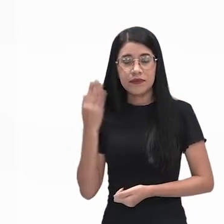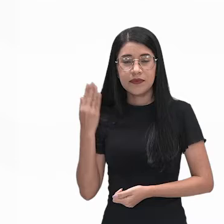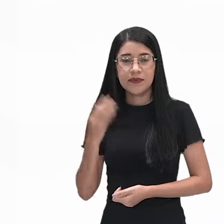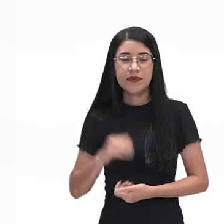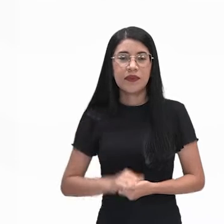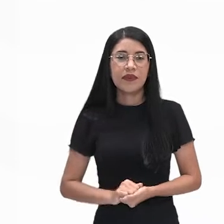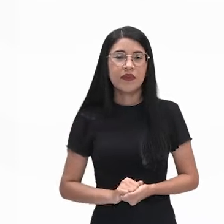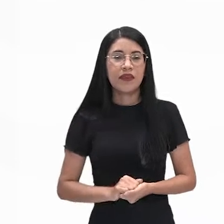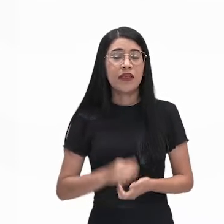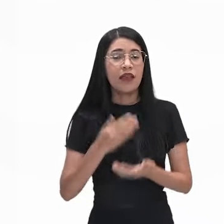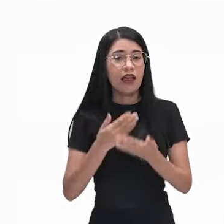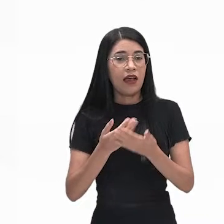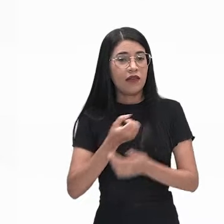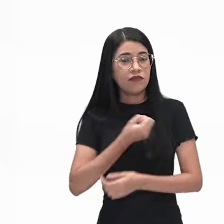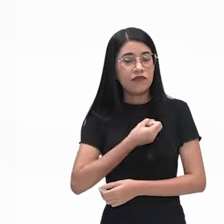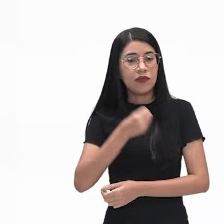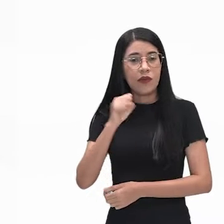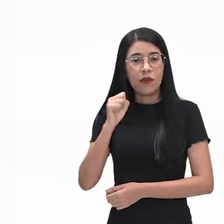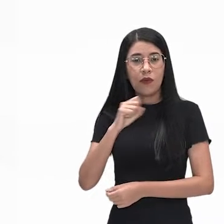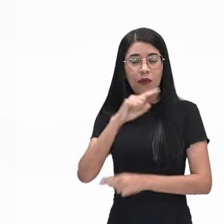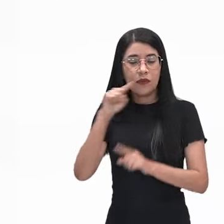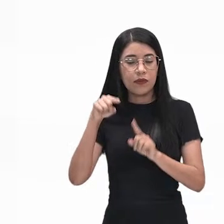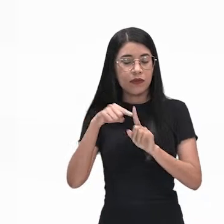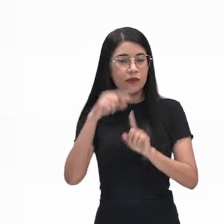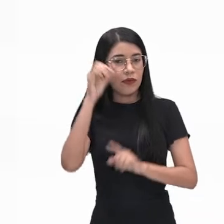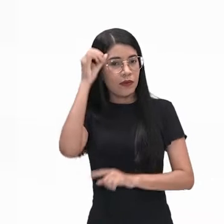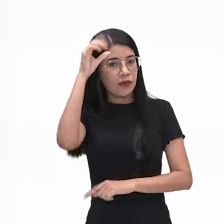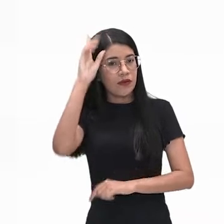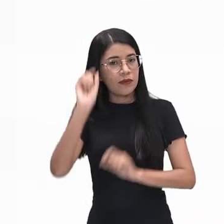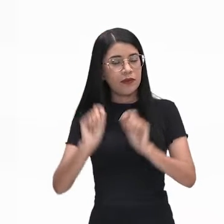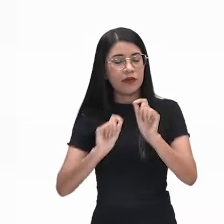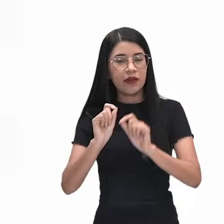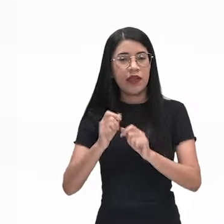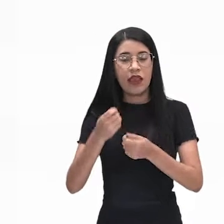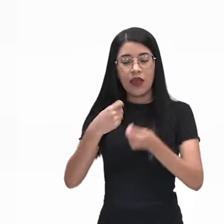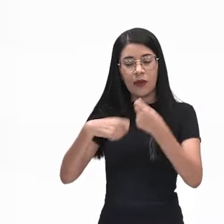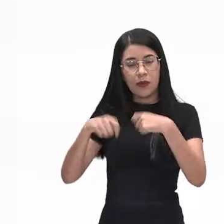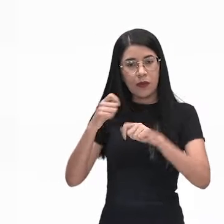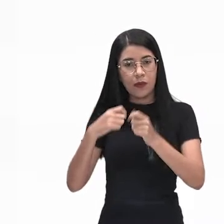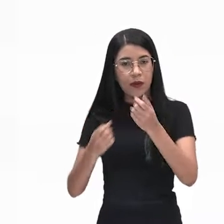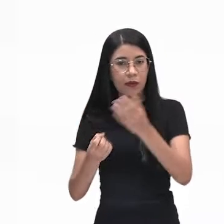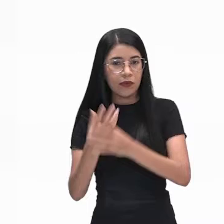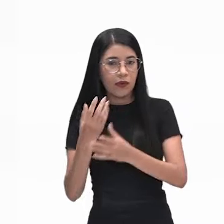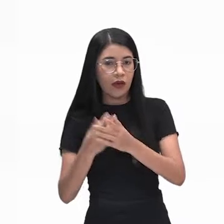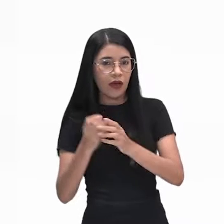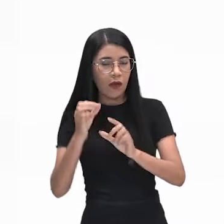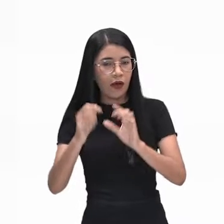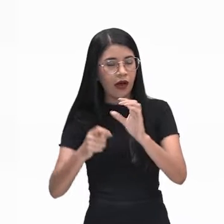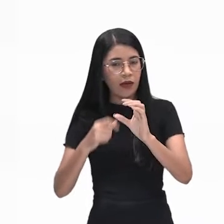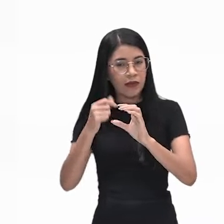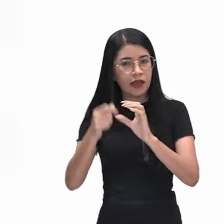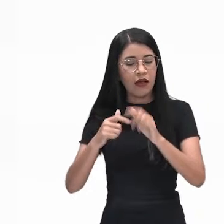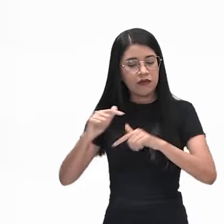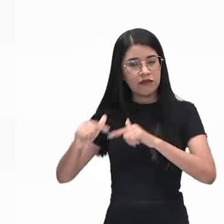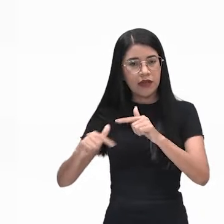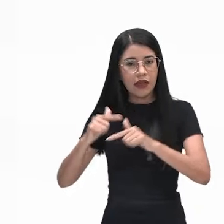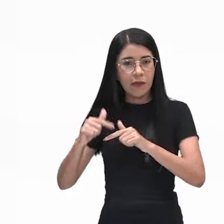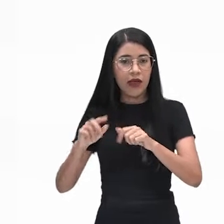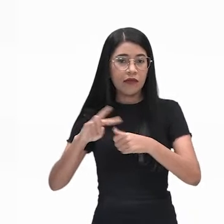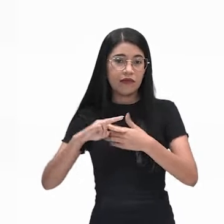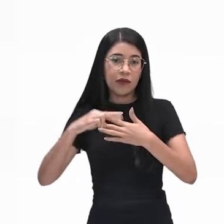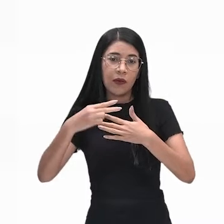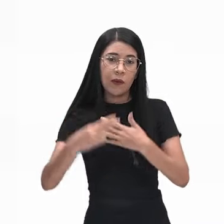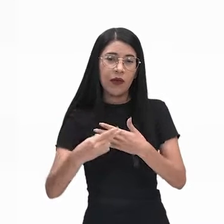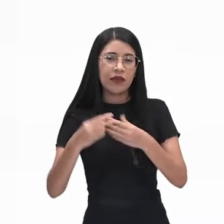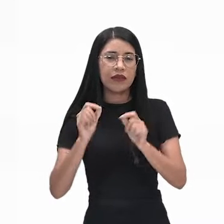Esta é a aula de número 8 e ela tem como objeto de conhecimento: economia, produção, capital e trabalho são consequências